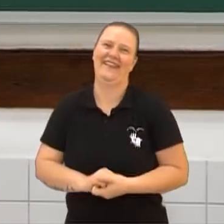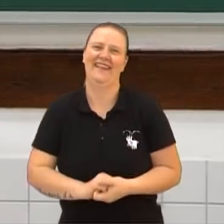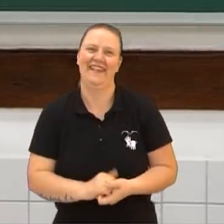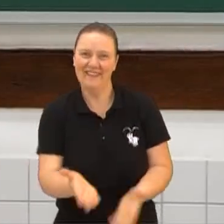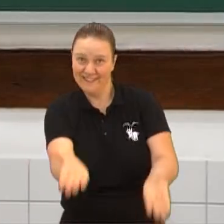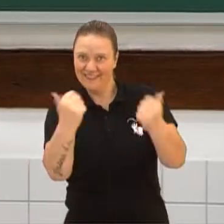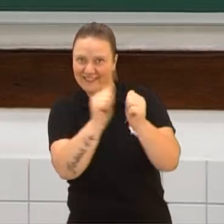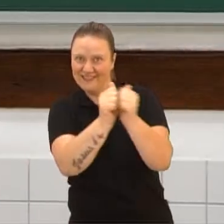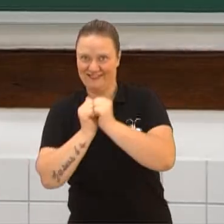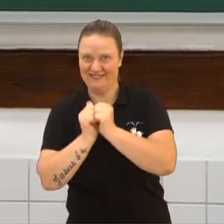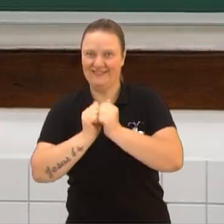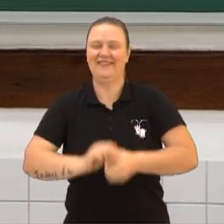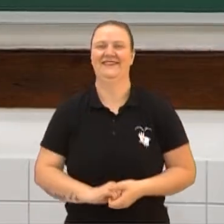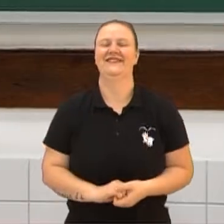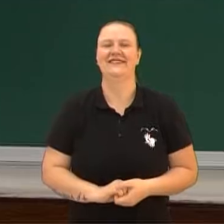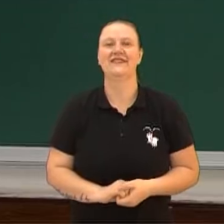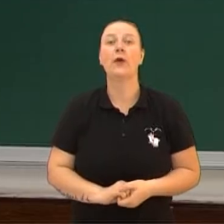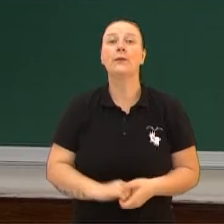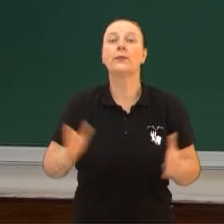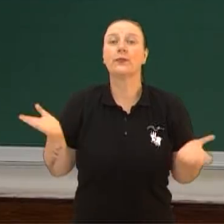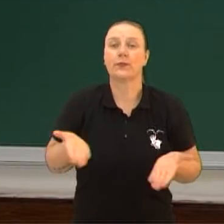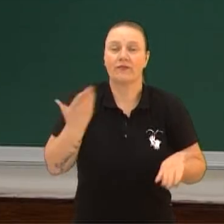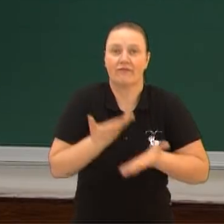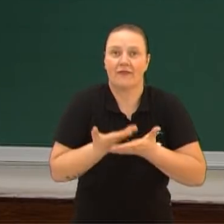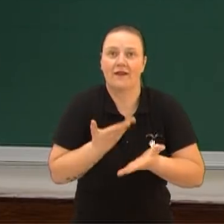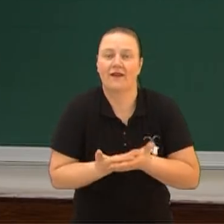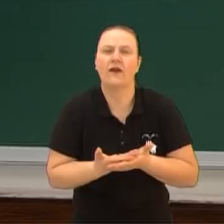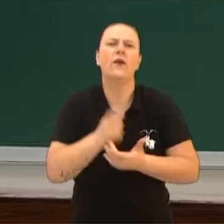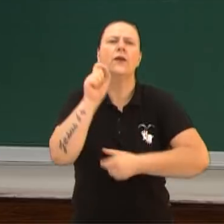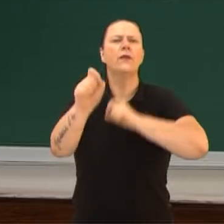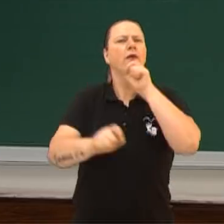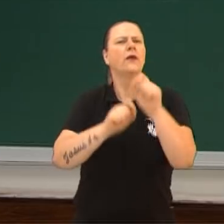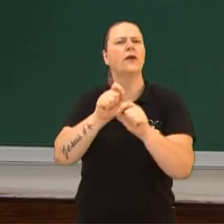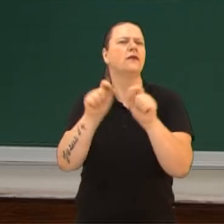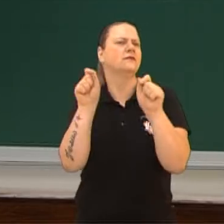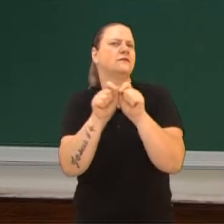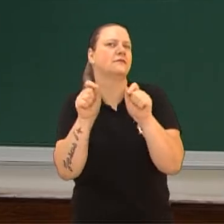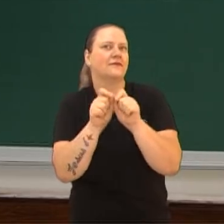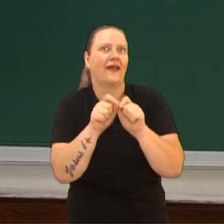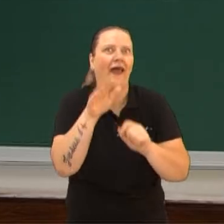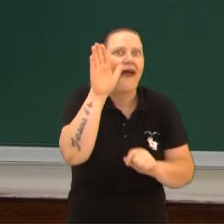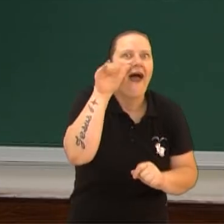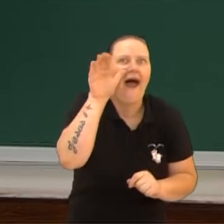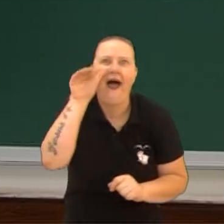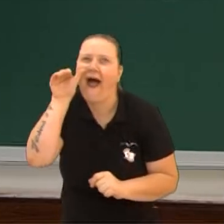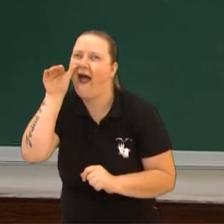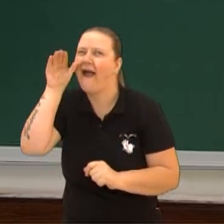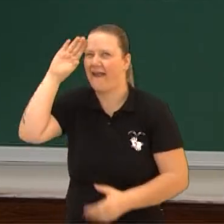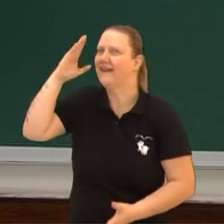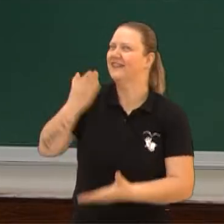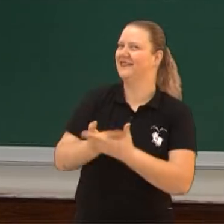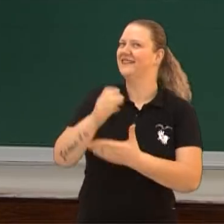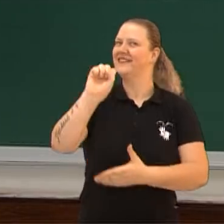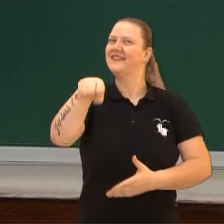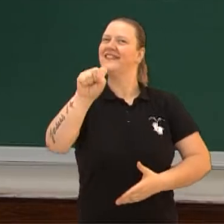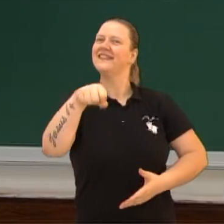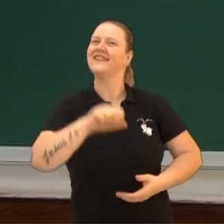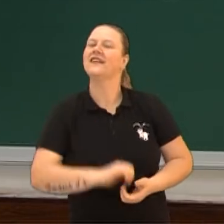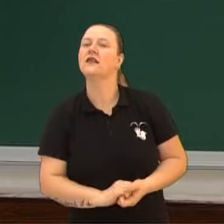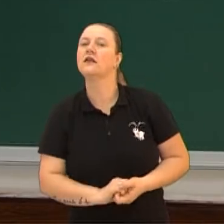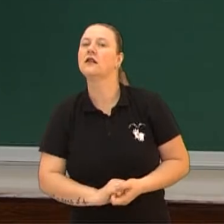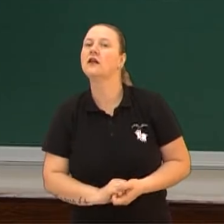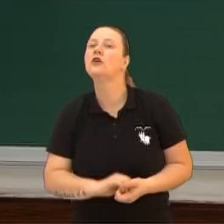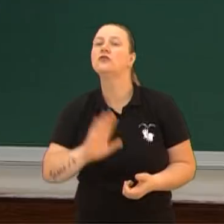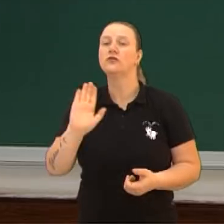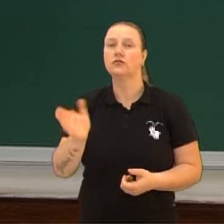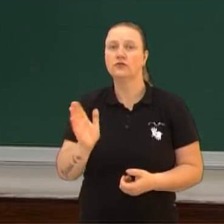vamos lá. Olha só. Na aula de hoje, o que nós vamos aprender? Ah, vocês estão curiosos, né? Tenho certeza disso. Olha só, organização